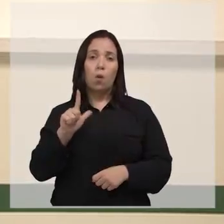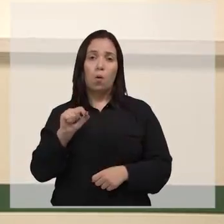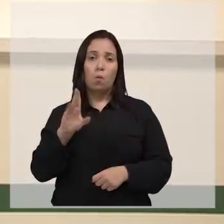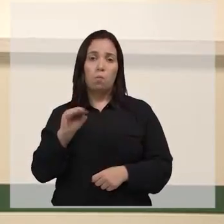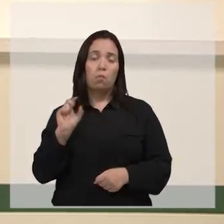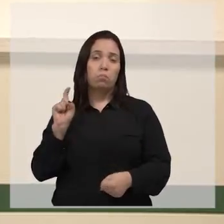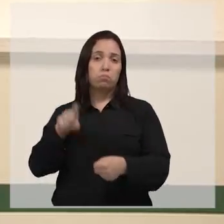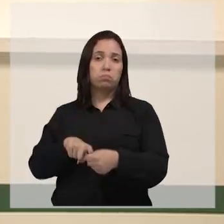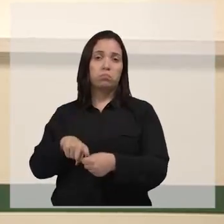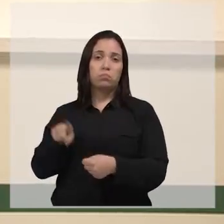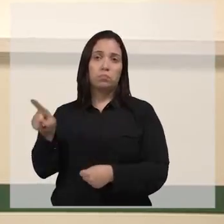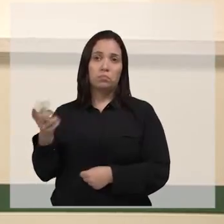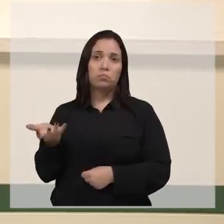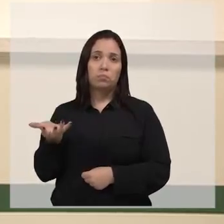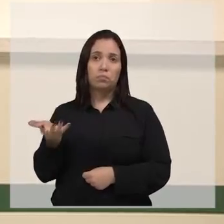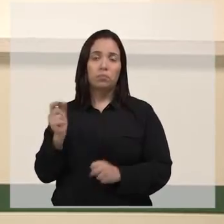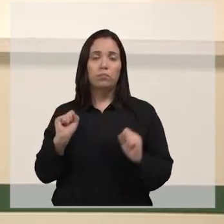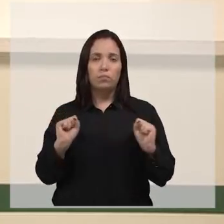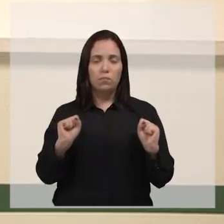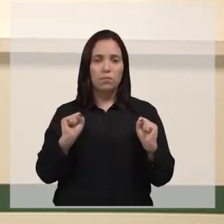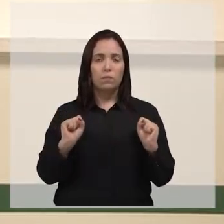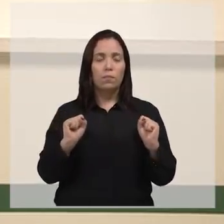não? Sim.